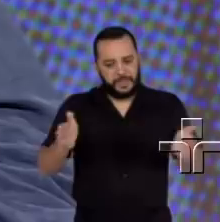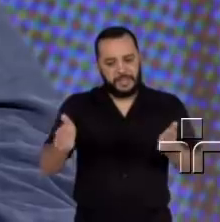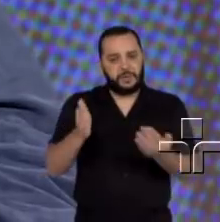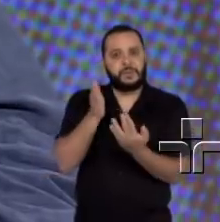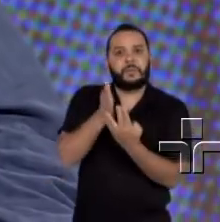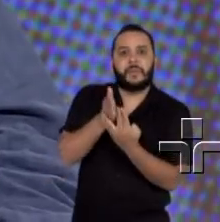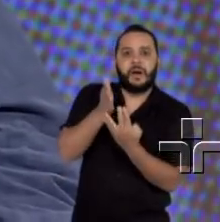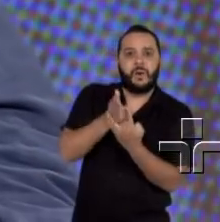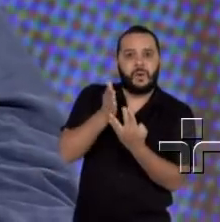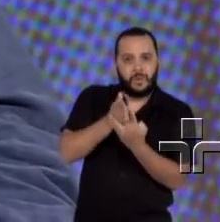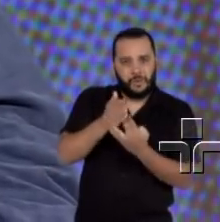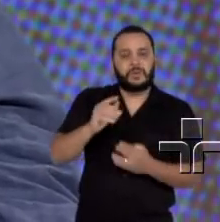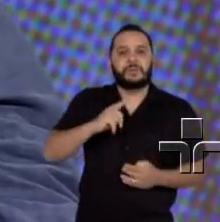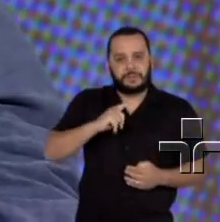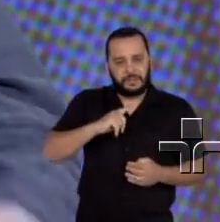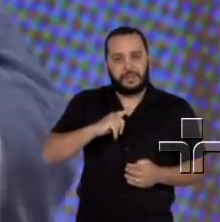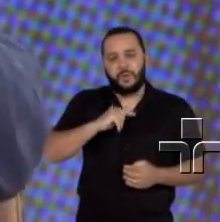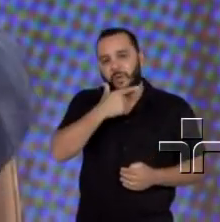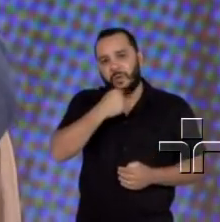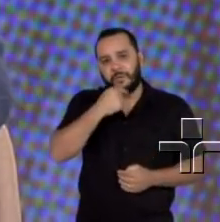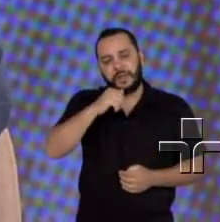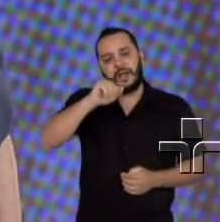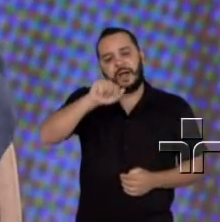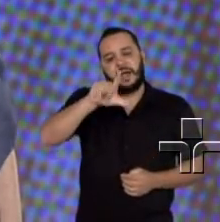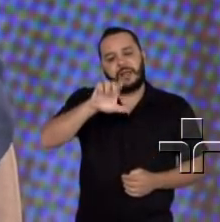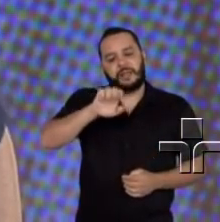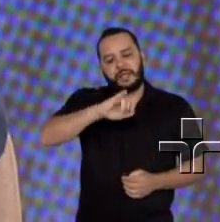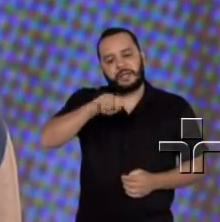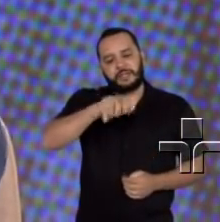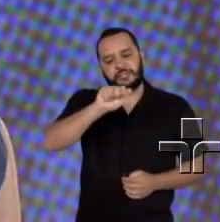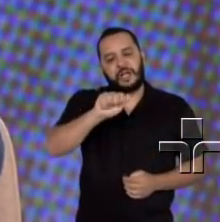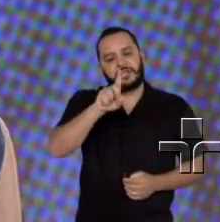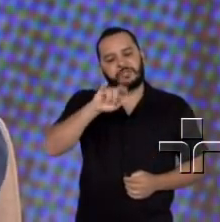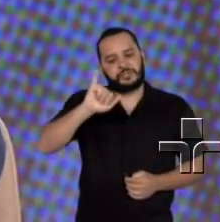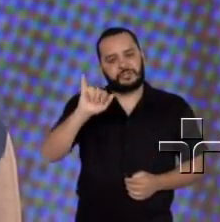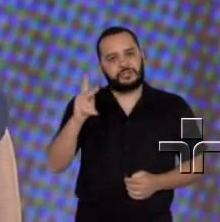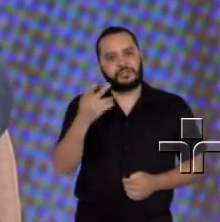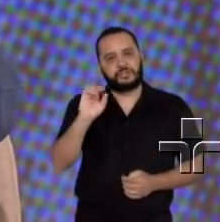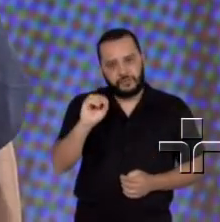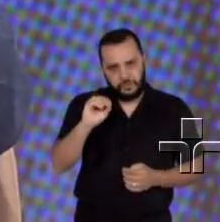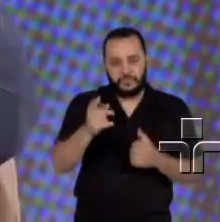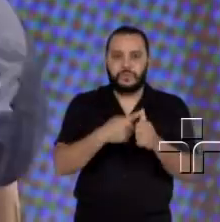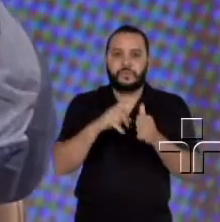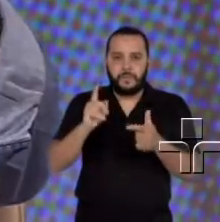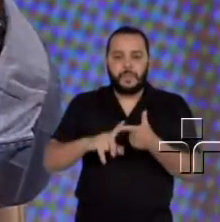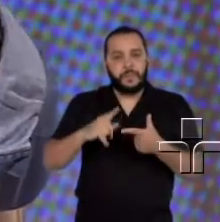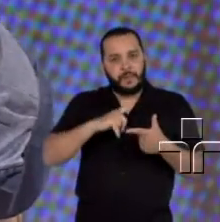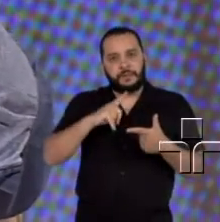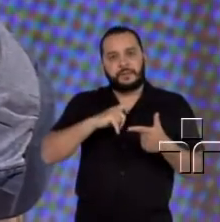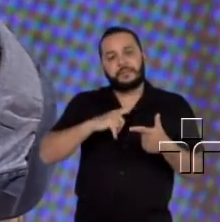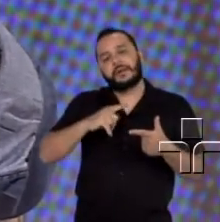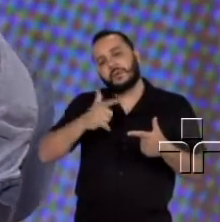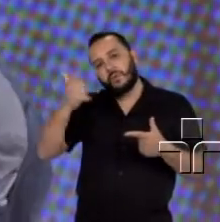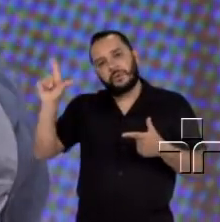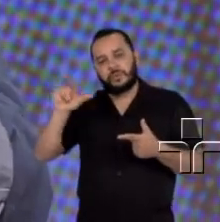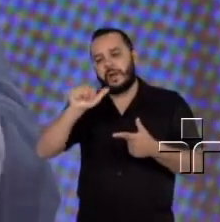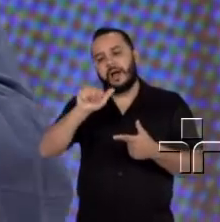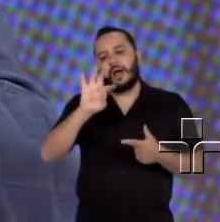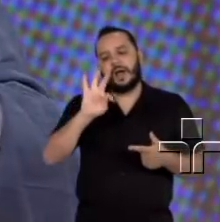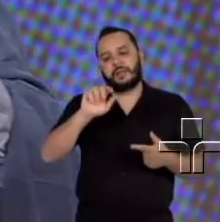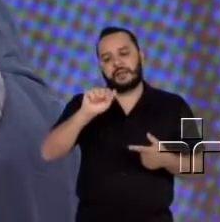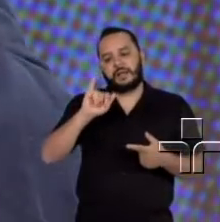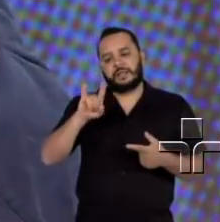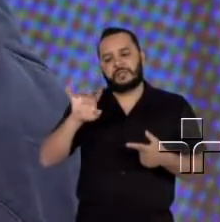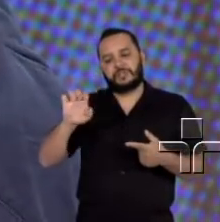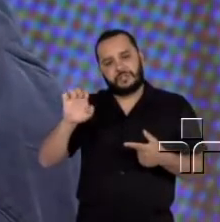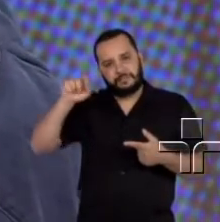com a presença de Aleijadinho, com a aparição de Aleijadinho e o mestre Ataíde. Então,